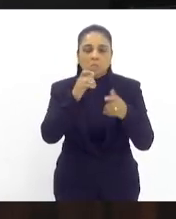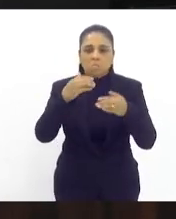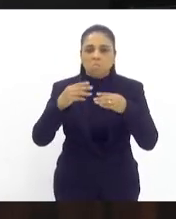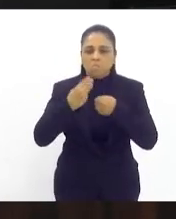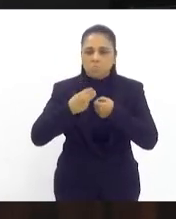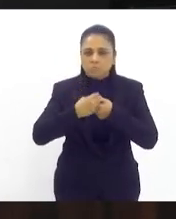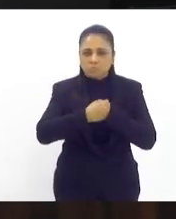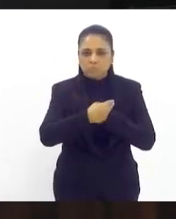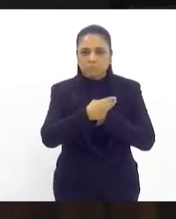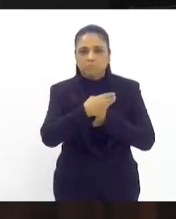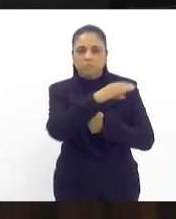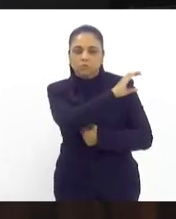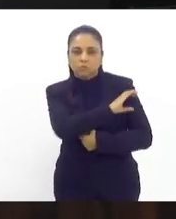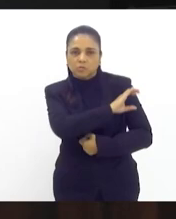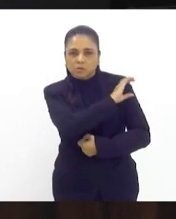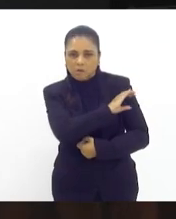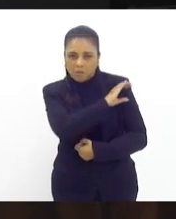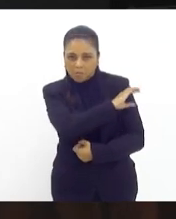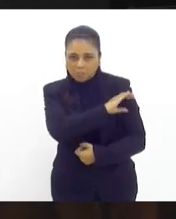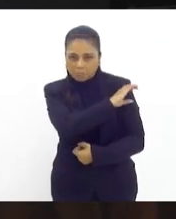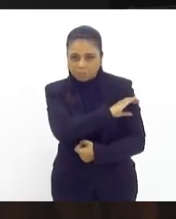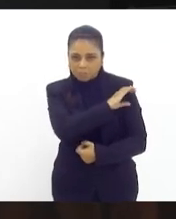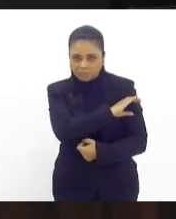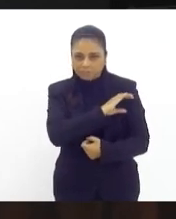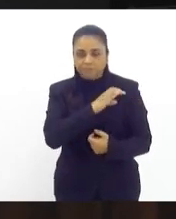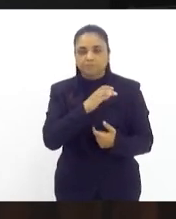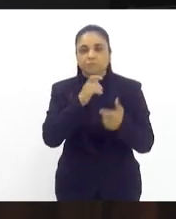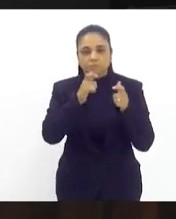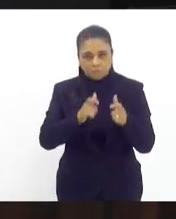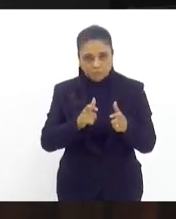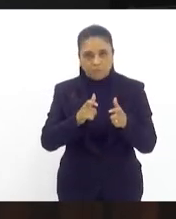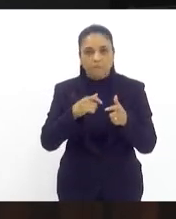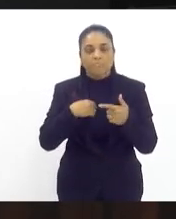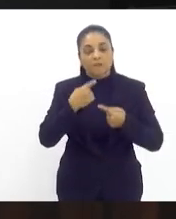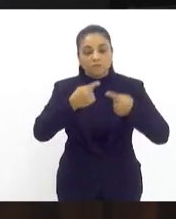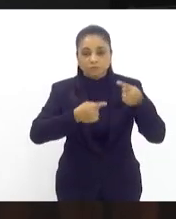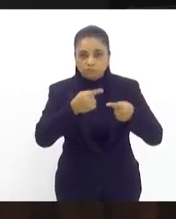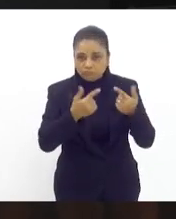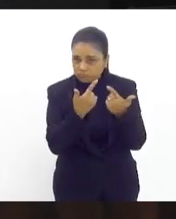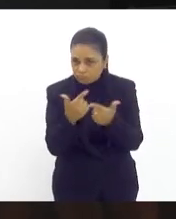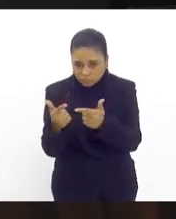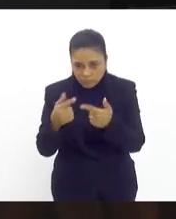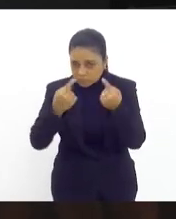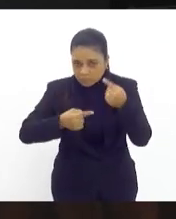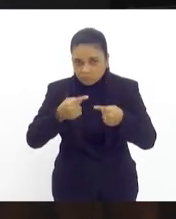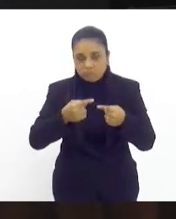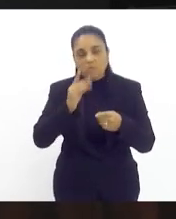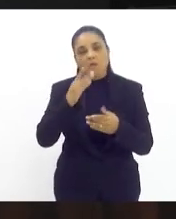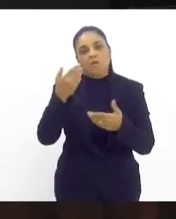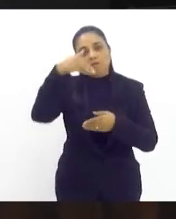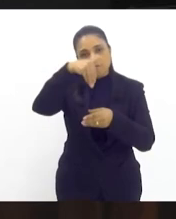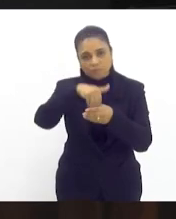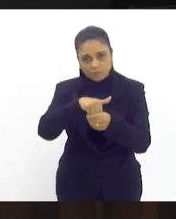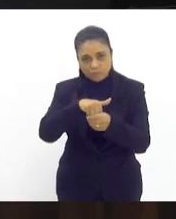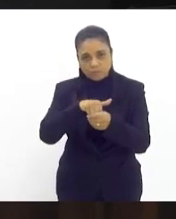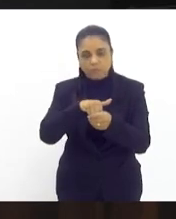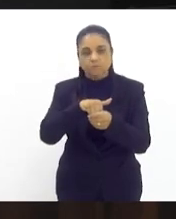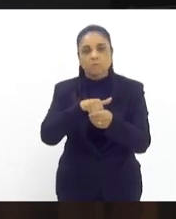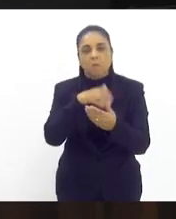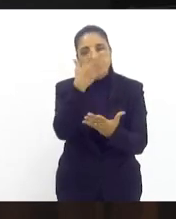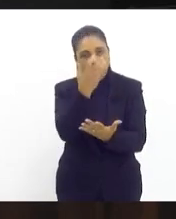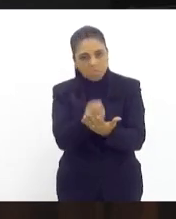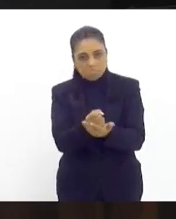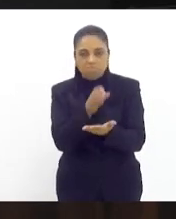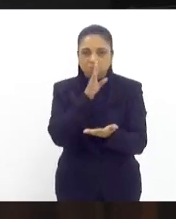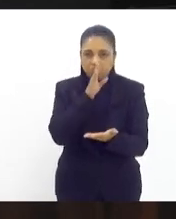Goytacazes e da outra providência em discussão não havendo o que que era discutir encerrada discussão em votação os senhores que a própria permanece Como estão